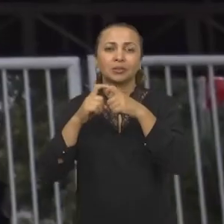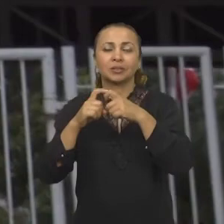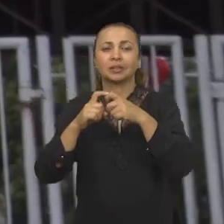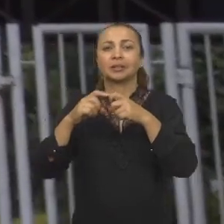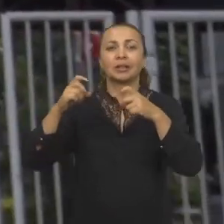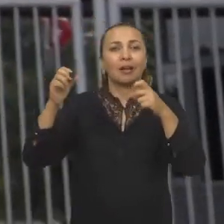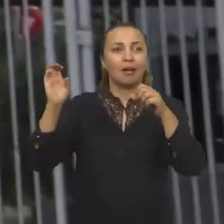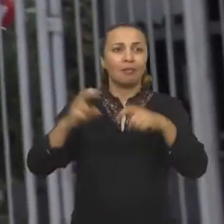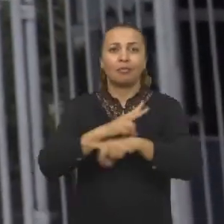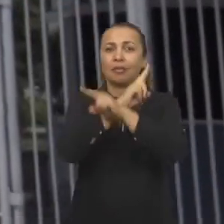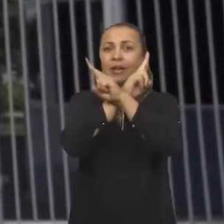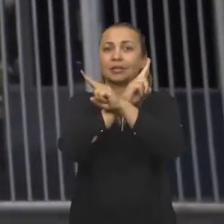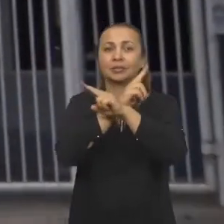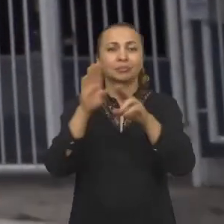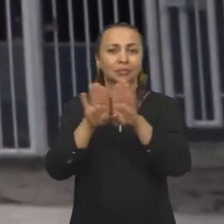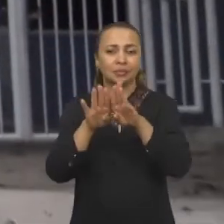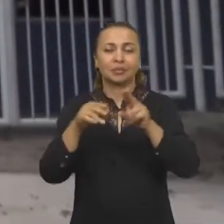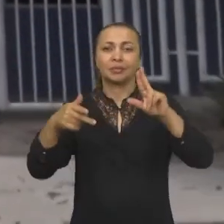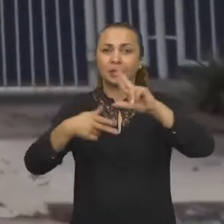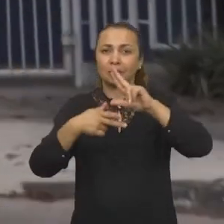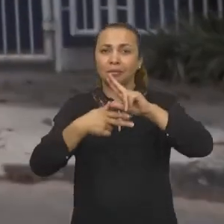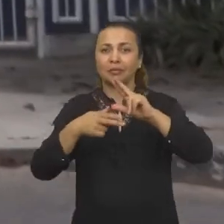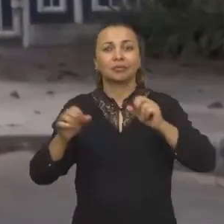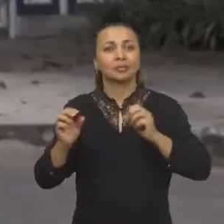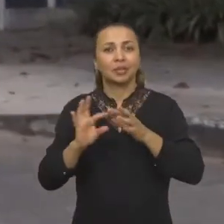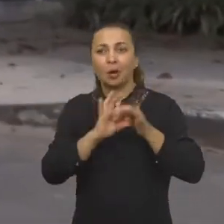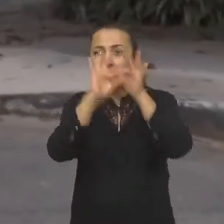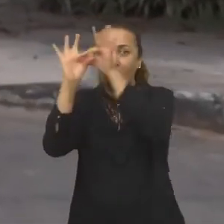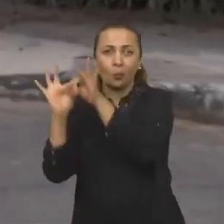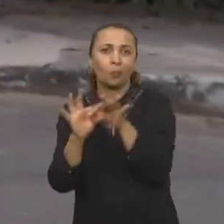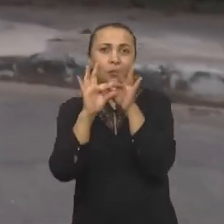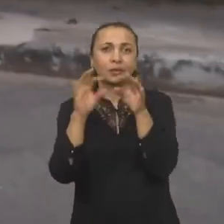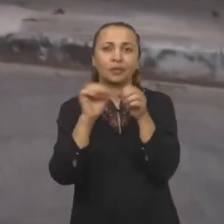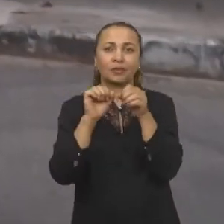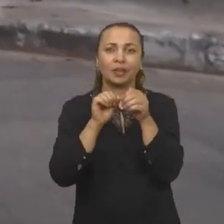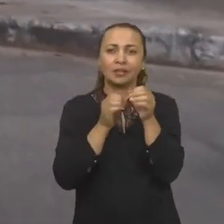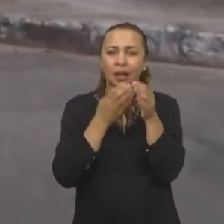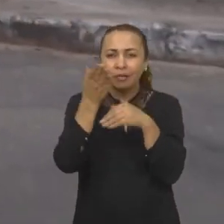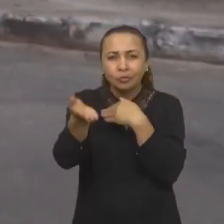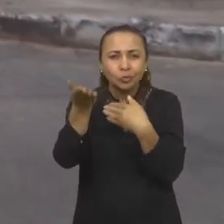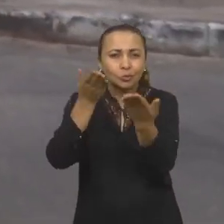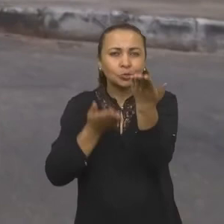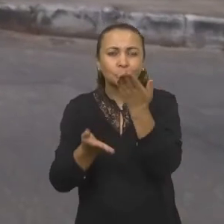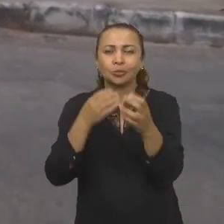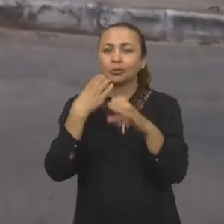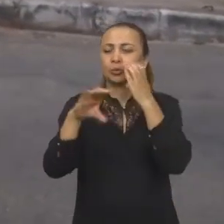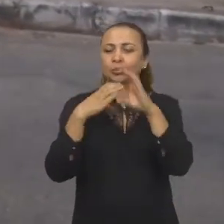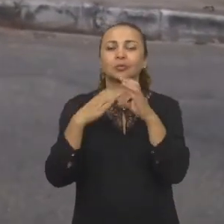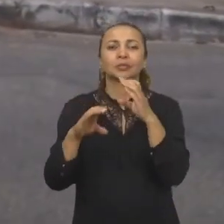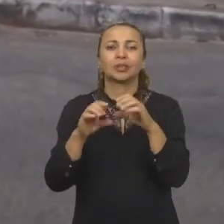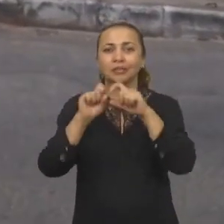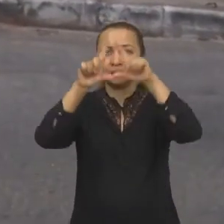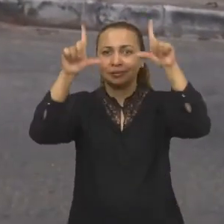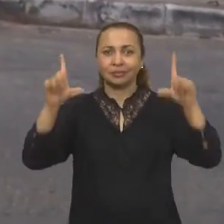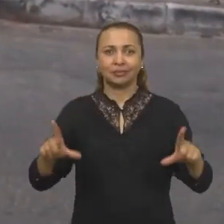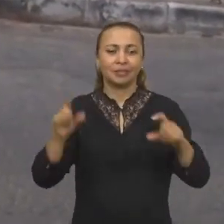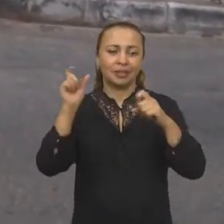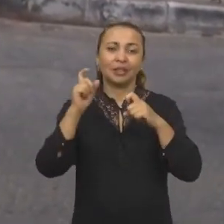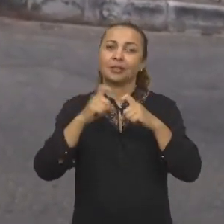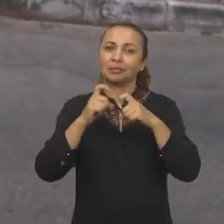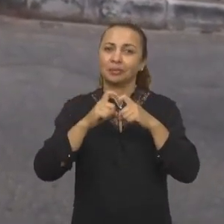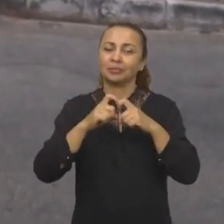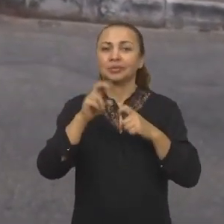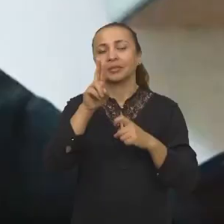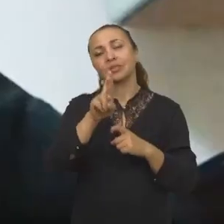da UFBA, poderão estar integrado também nessa rede e fazer uso dessa rede universitária de telemedicina, que é